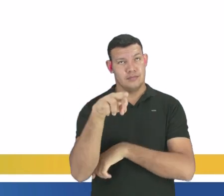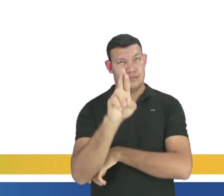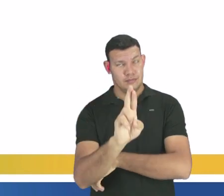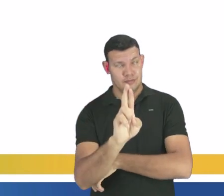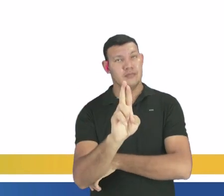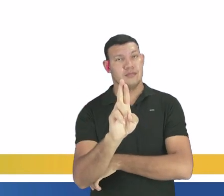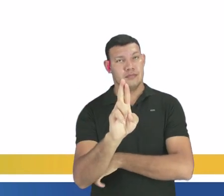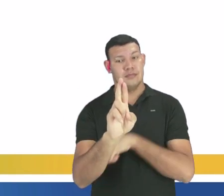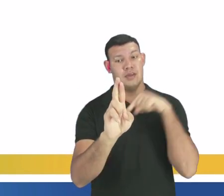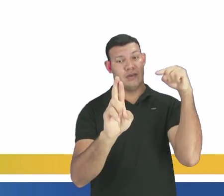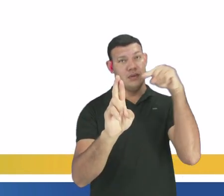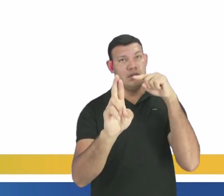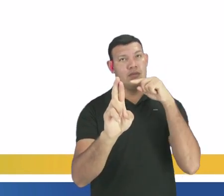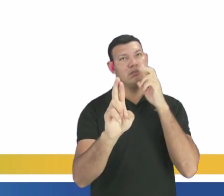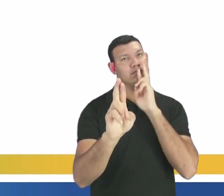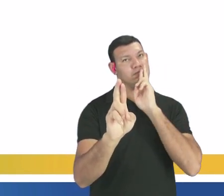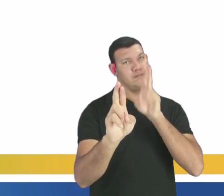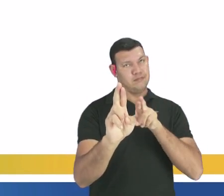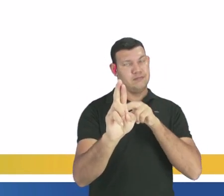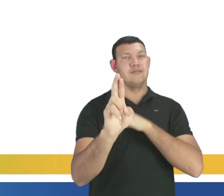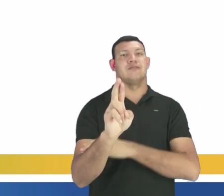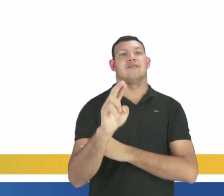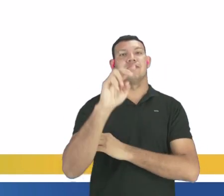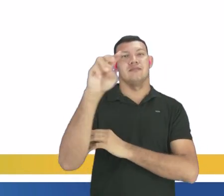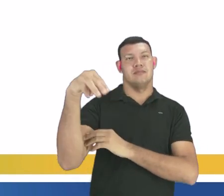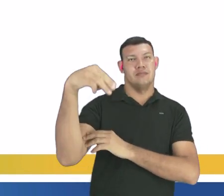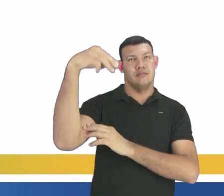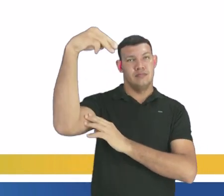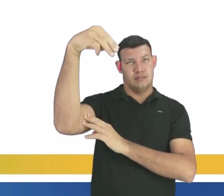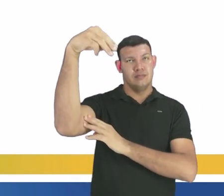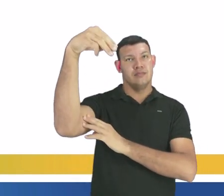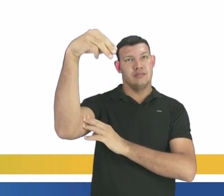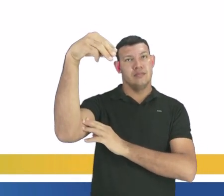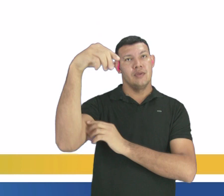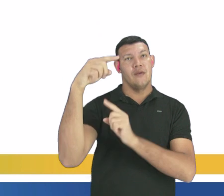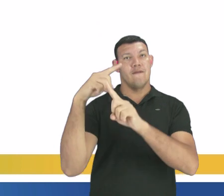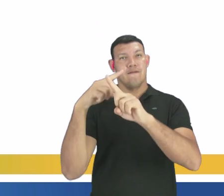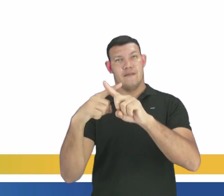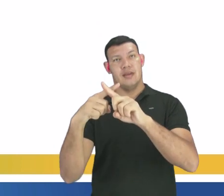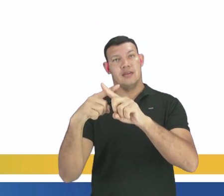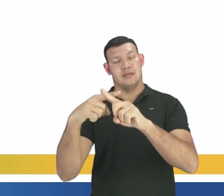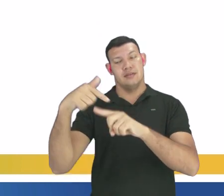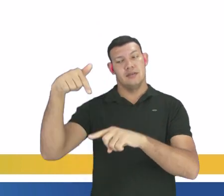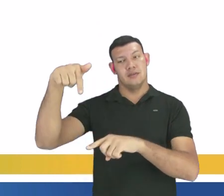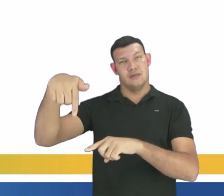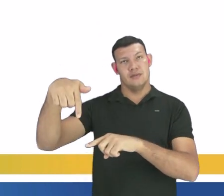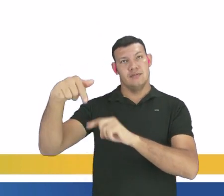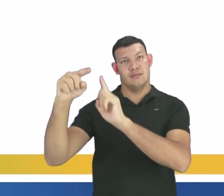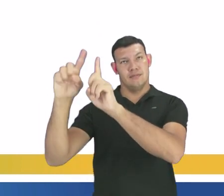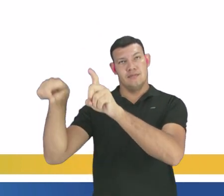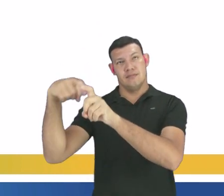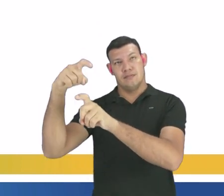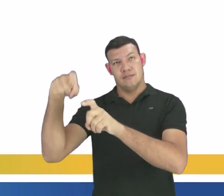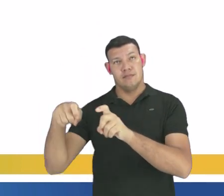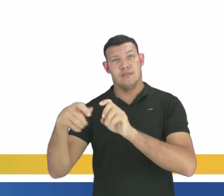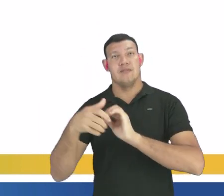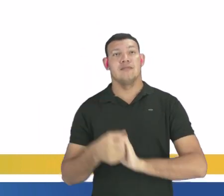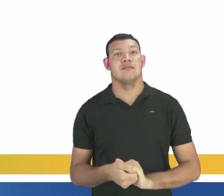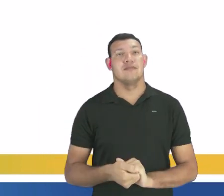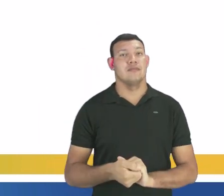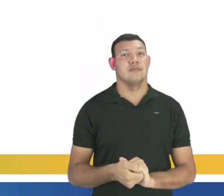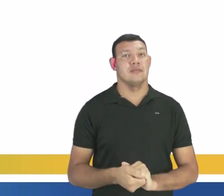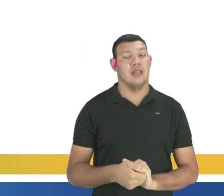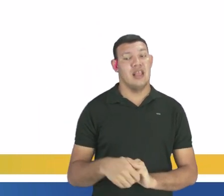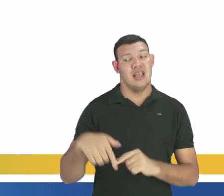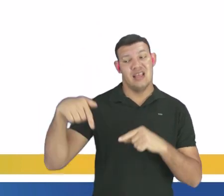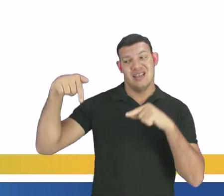a raiz, elevado a m, vezes uma q de x, que é o quociente, com esse quociente de